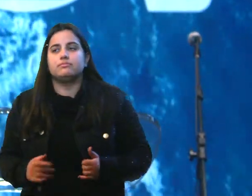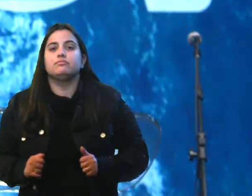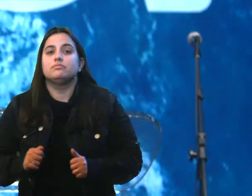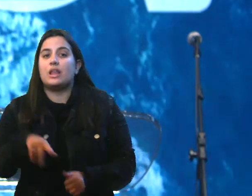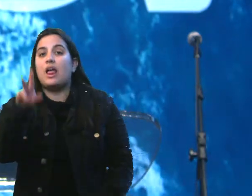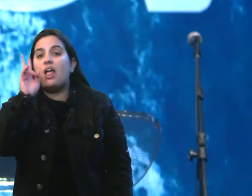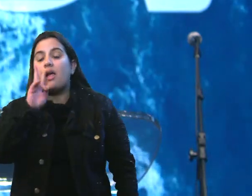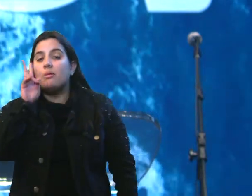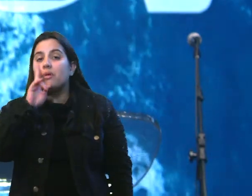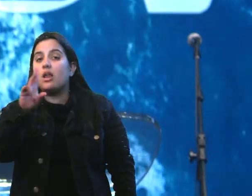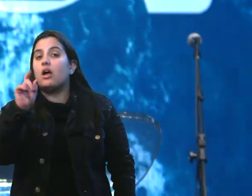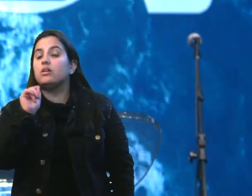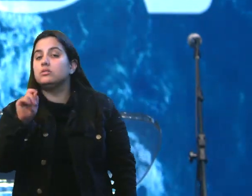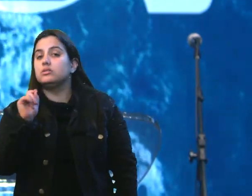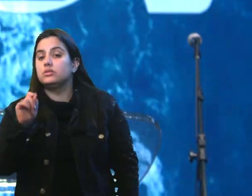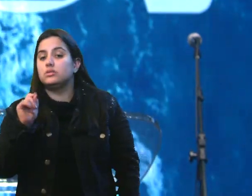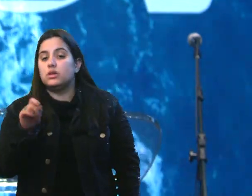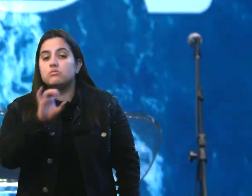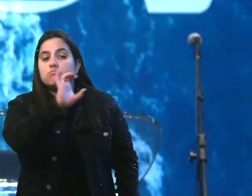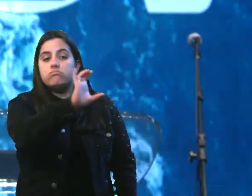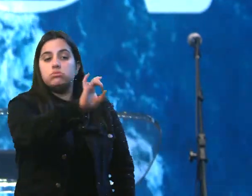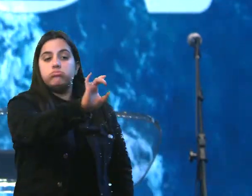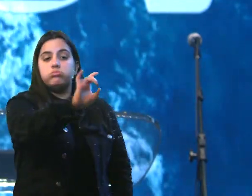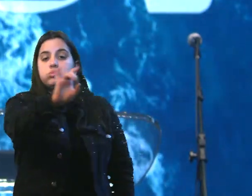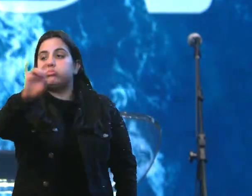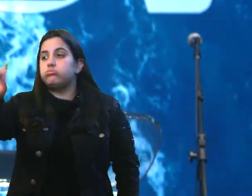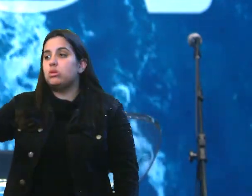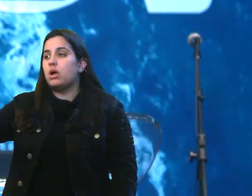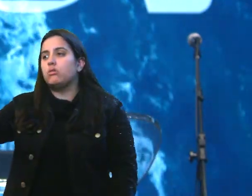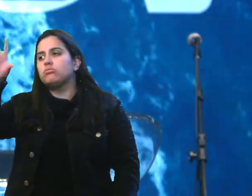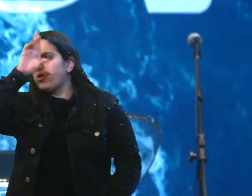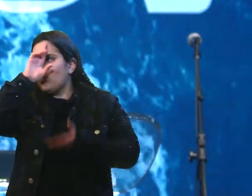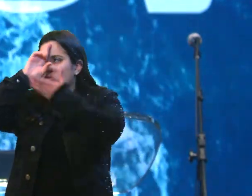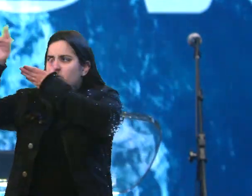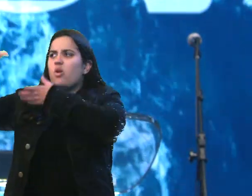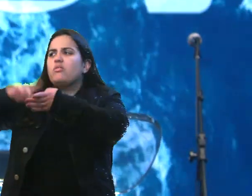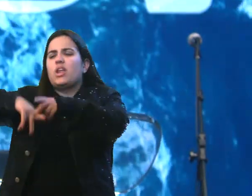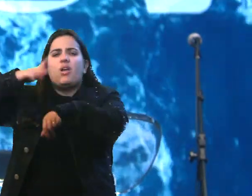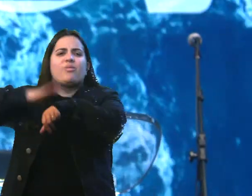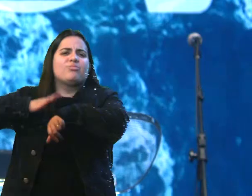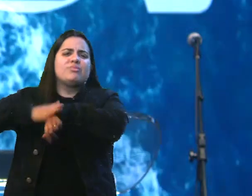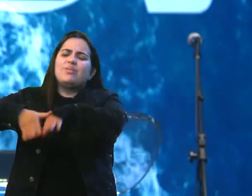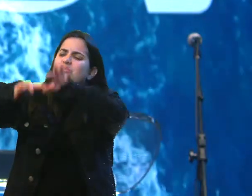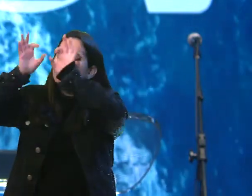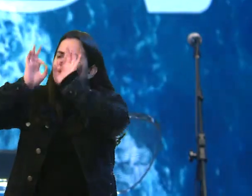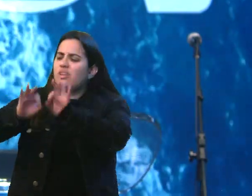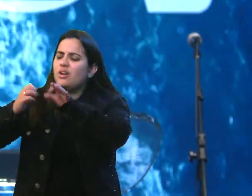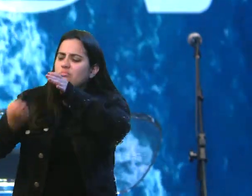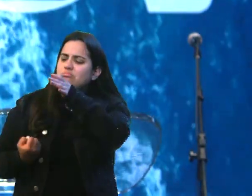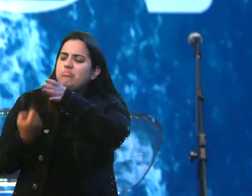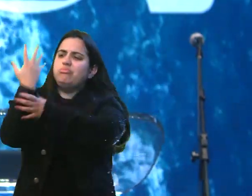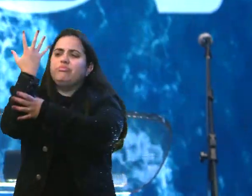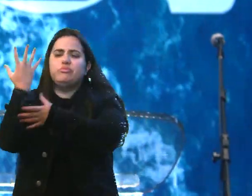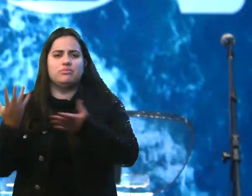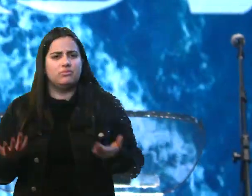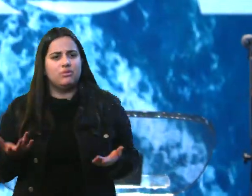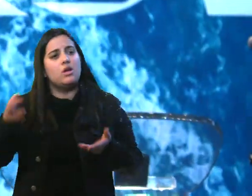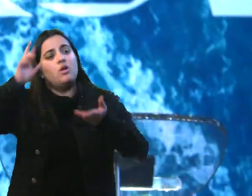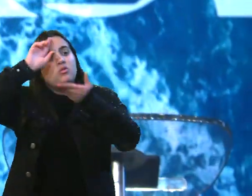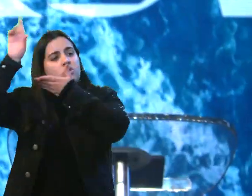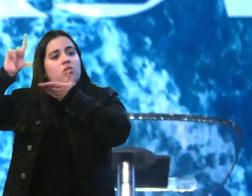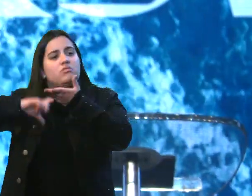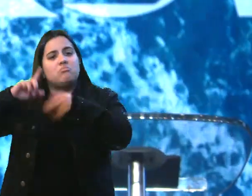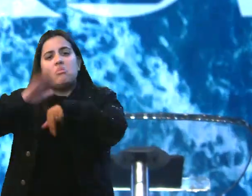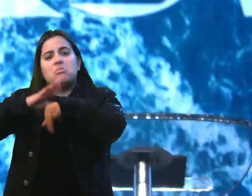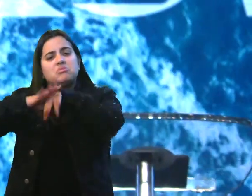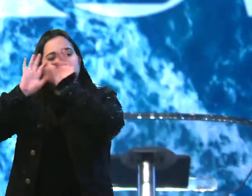Lembra, para cada um de nós, o Senhor tem um tempo certo de frutificar. O Senhor tem um momento certo de viver essas